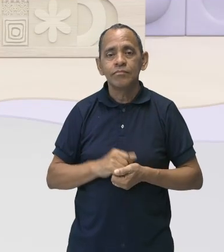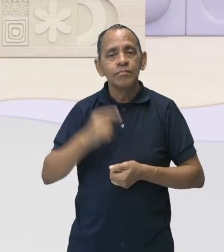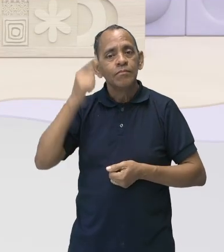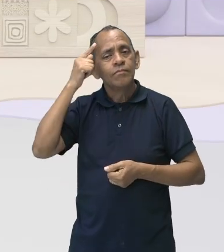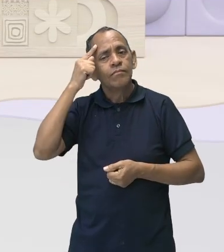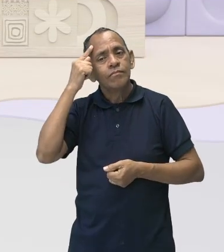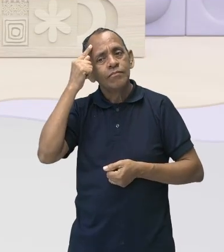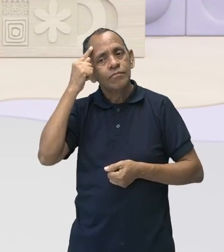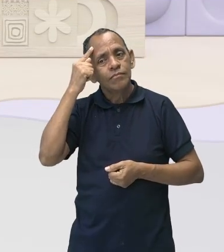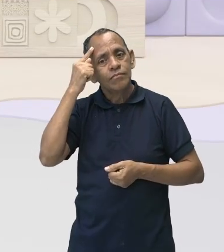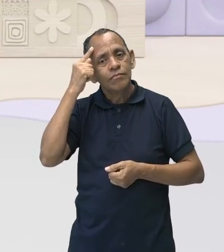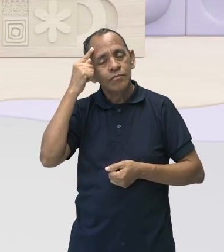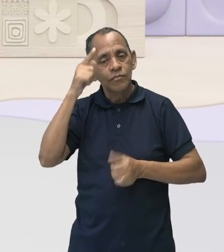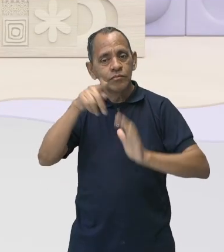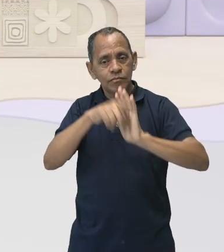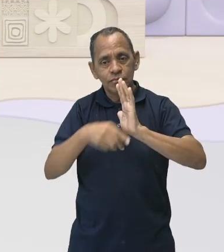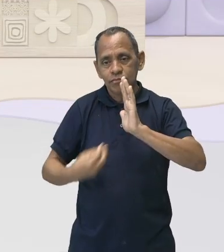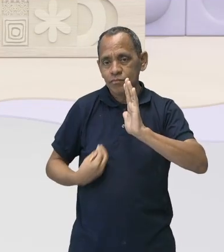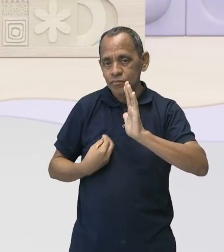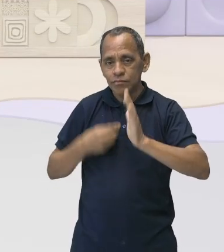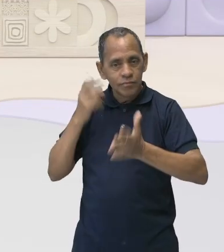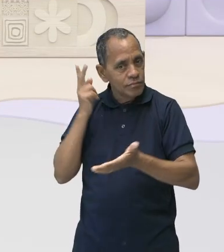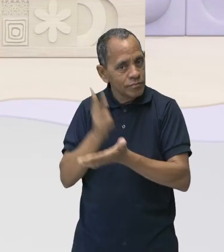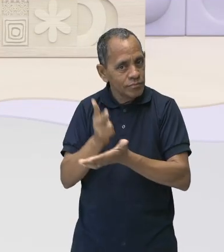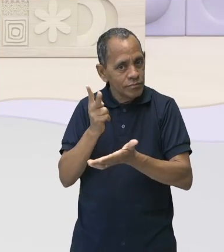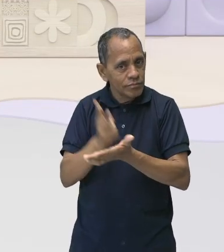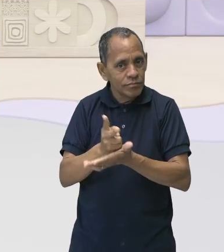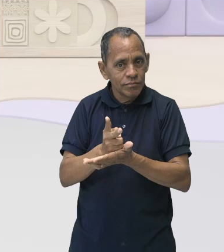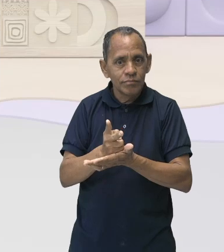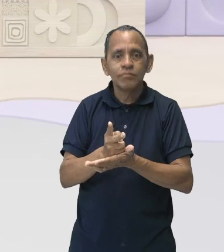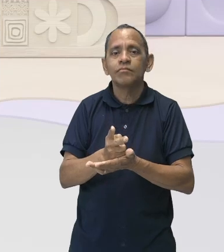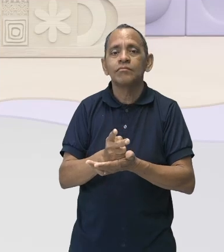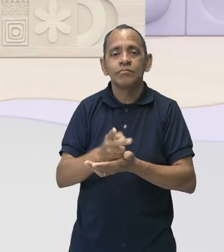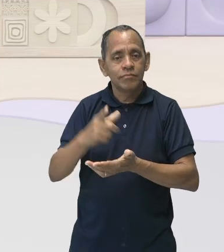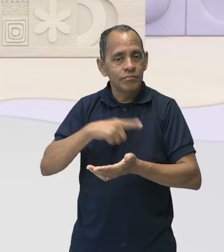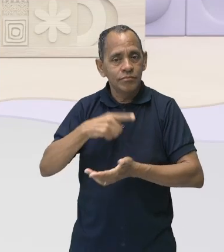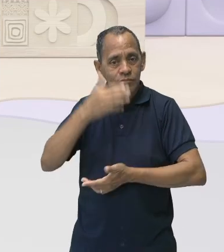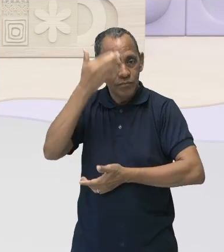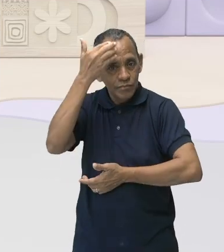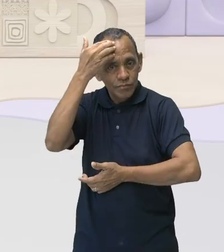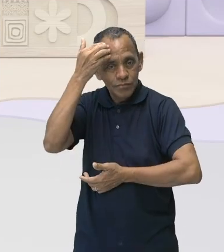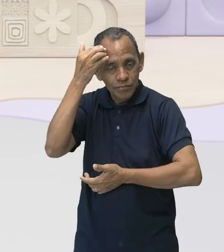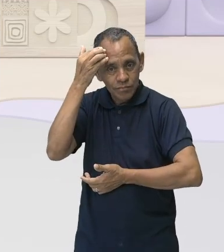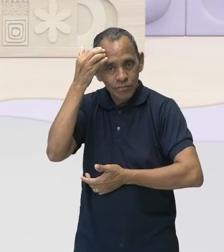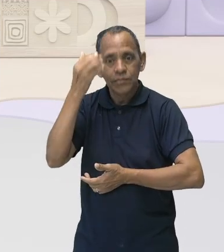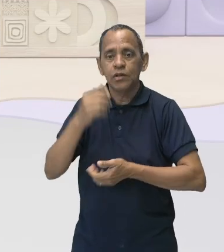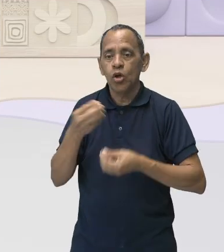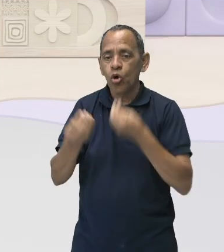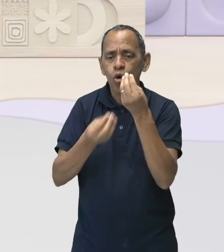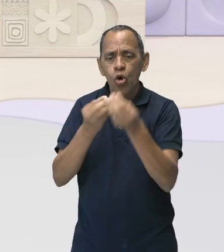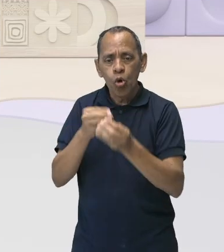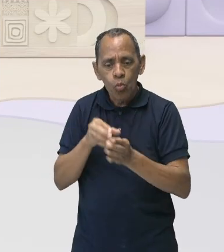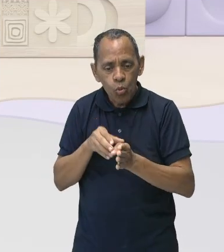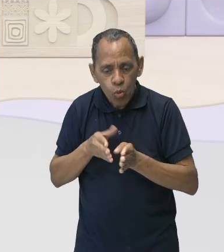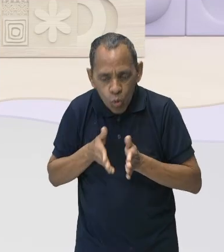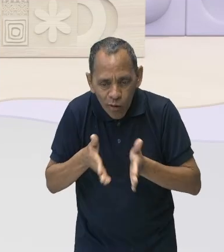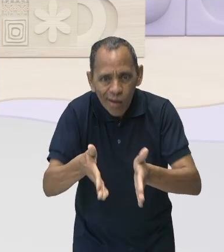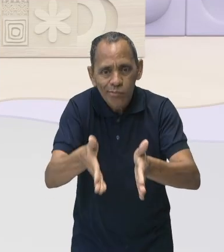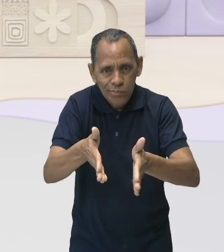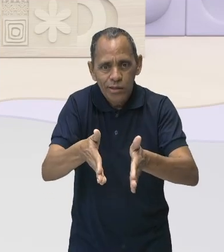pensar que o projeto de vida sempre vai ser um saber para onde ir, vai ser um viver